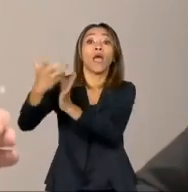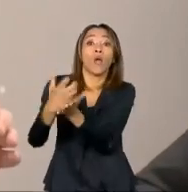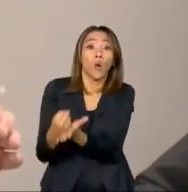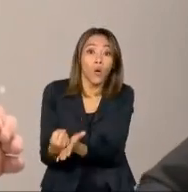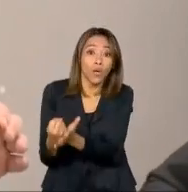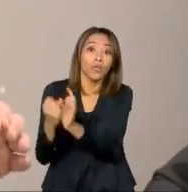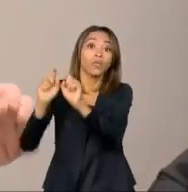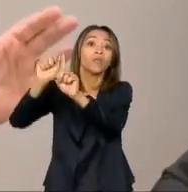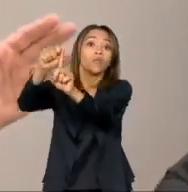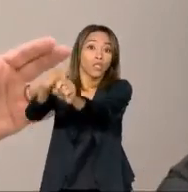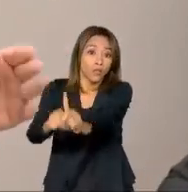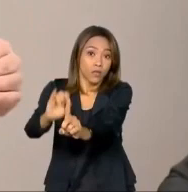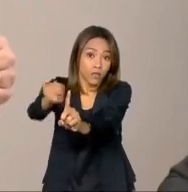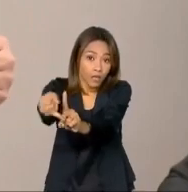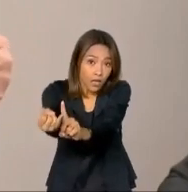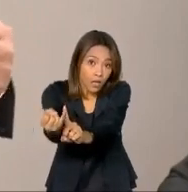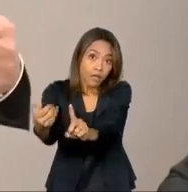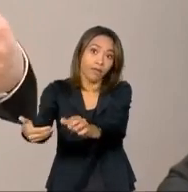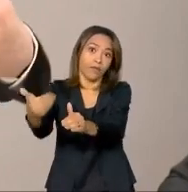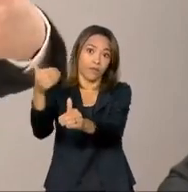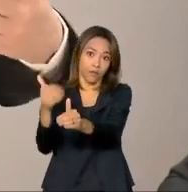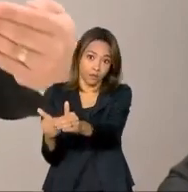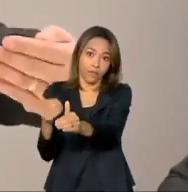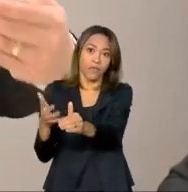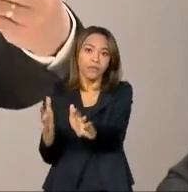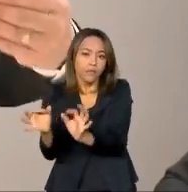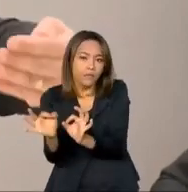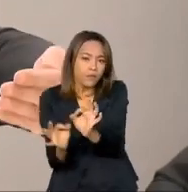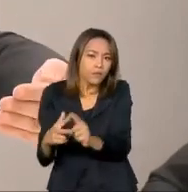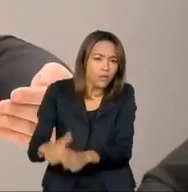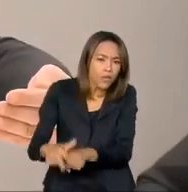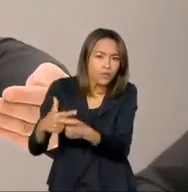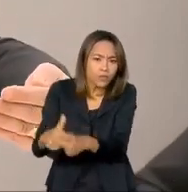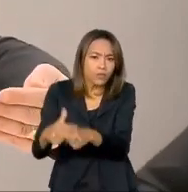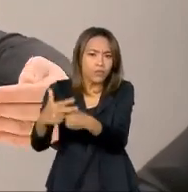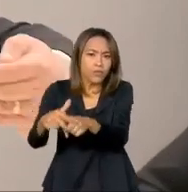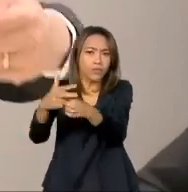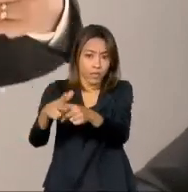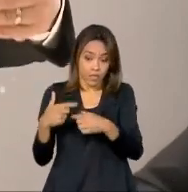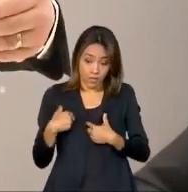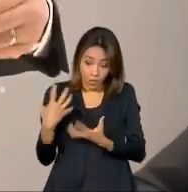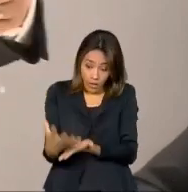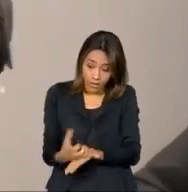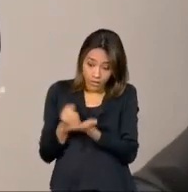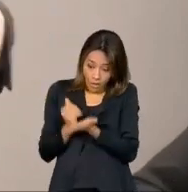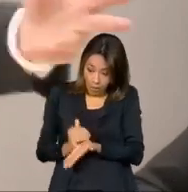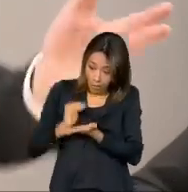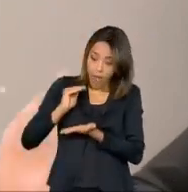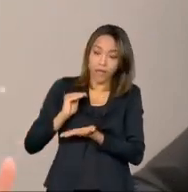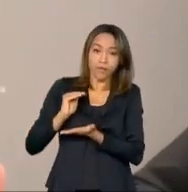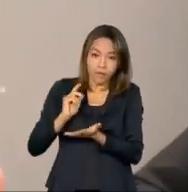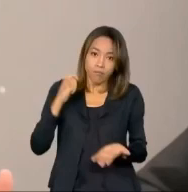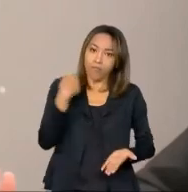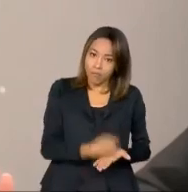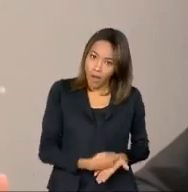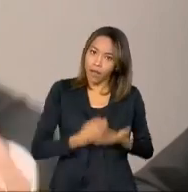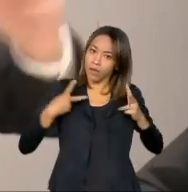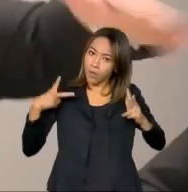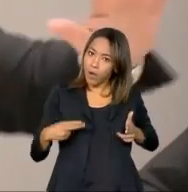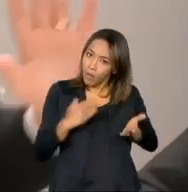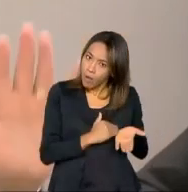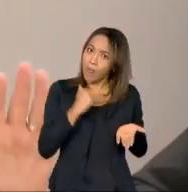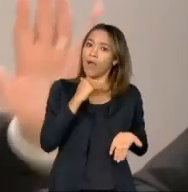tem nenhum sentido. O certo é você... Olha, a diferença que você recebeu a mais, você passa a pagar um pouco a mais.